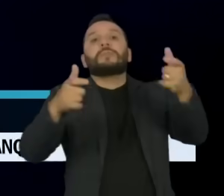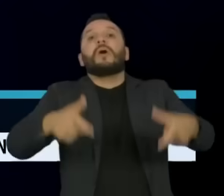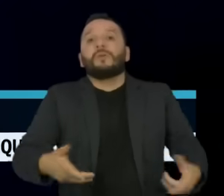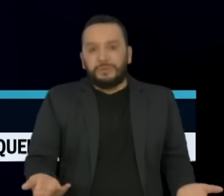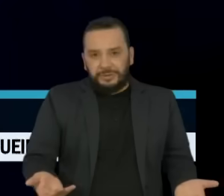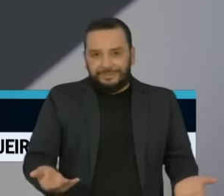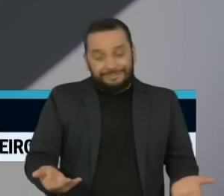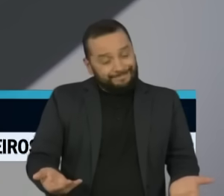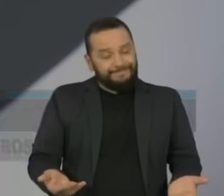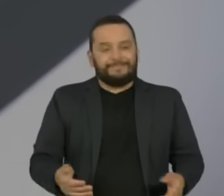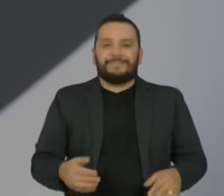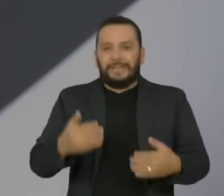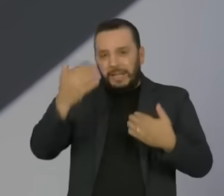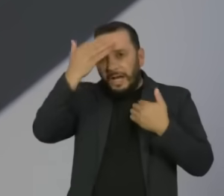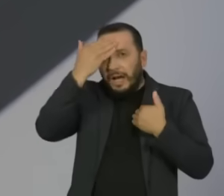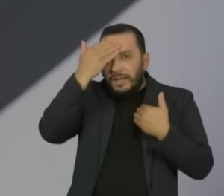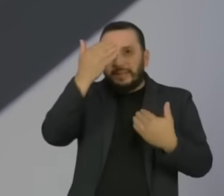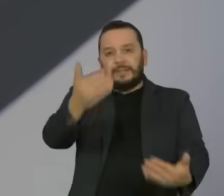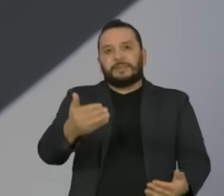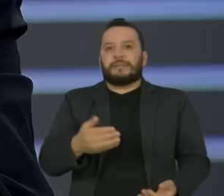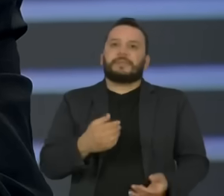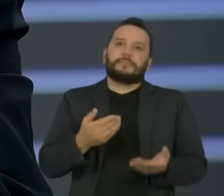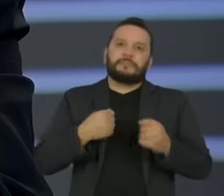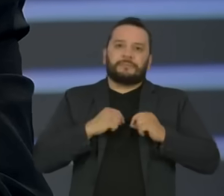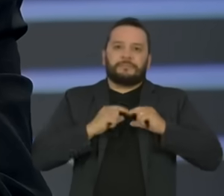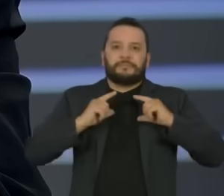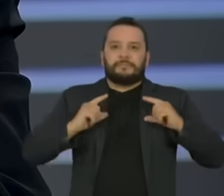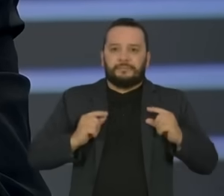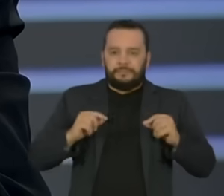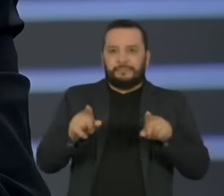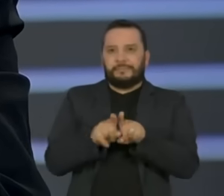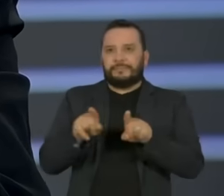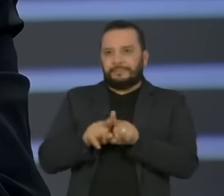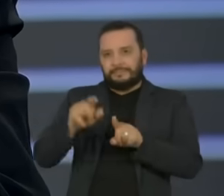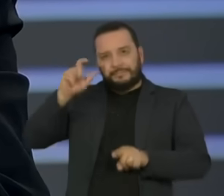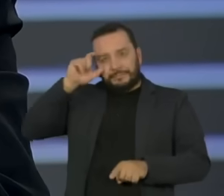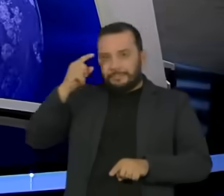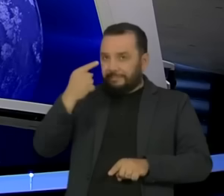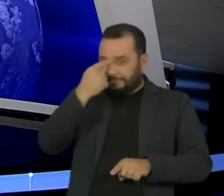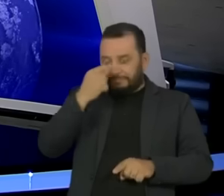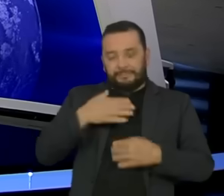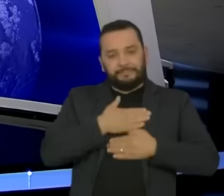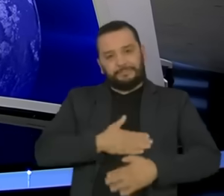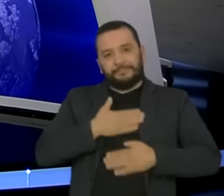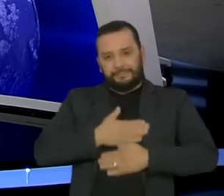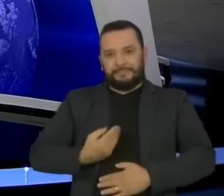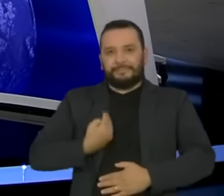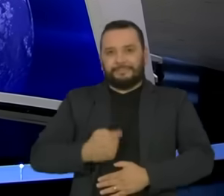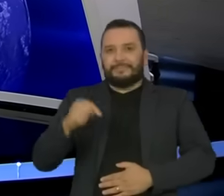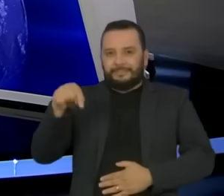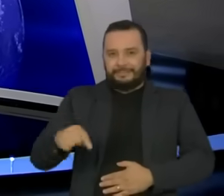Agradecemos a presença do médico Paulo Saldiva e do filósofo Luiz Felipe Pondé. Sempre um prazer, senhores. Boa noite.